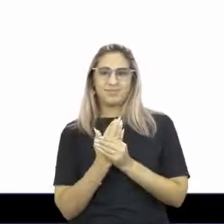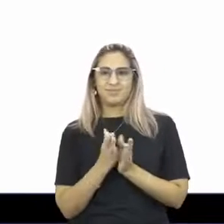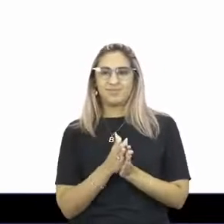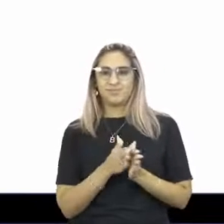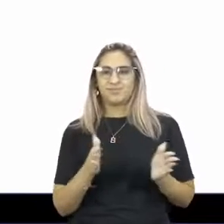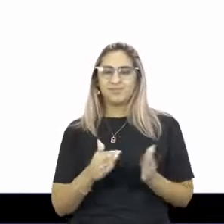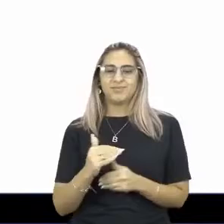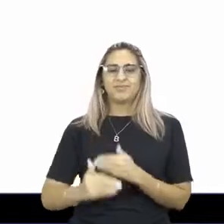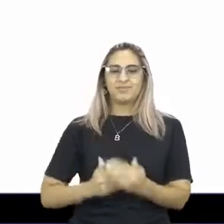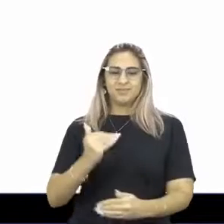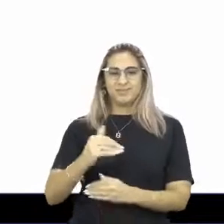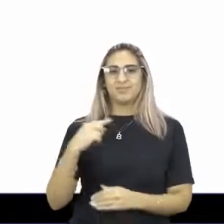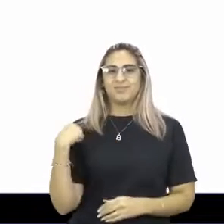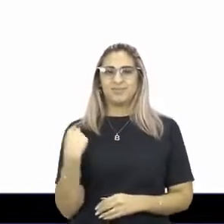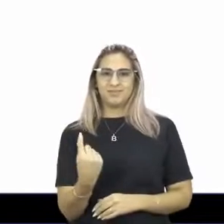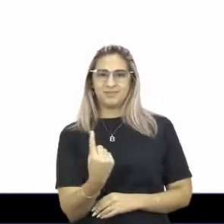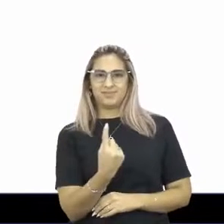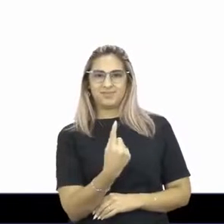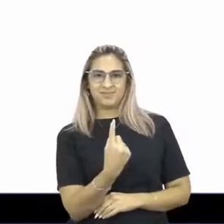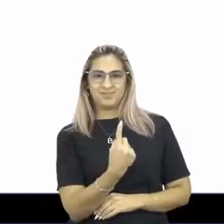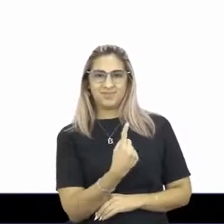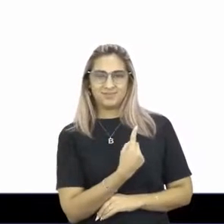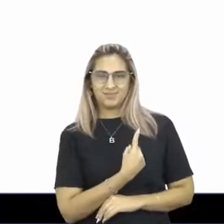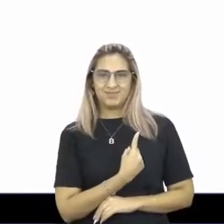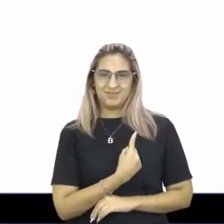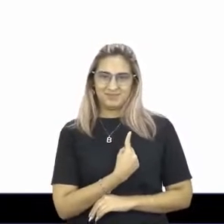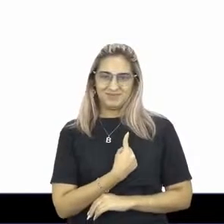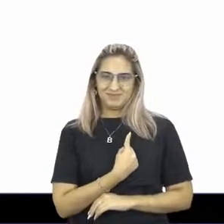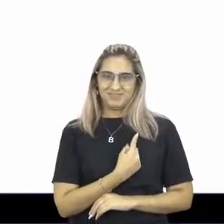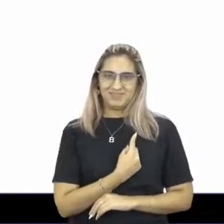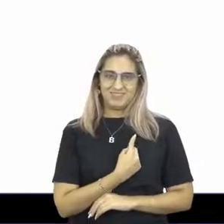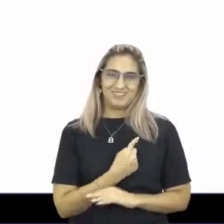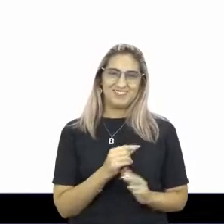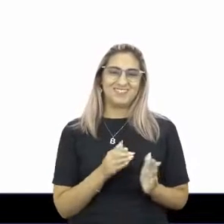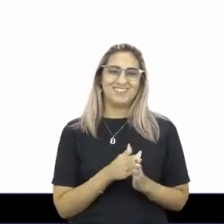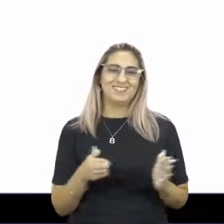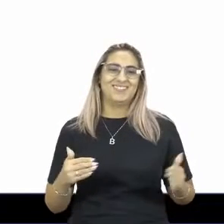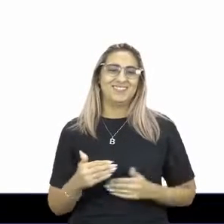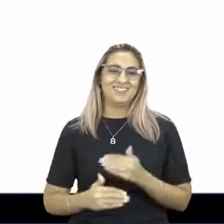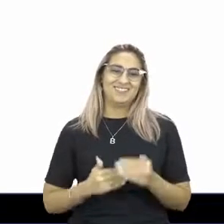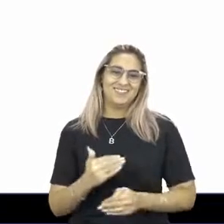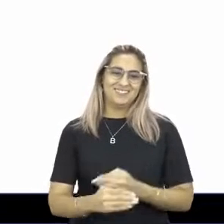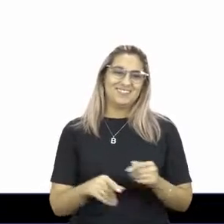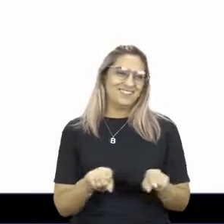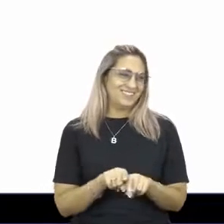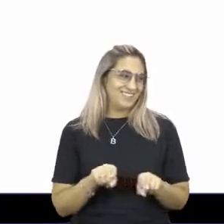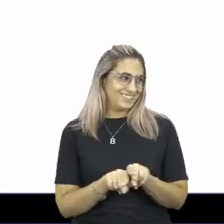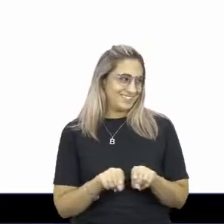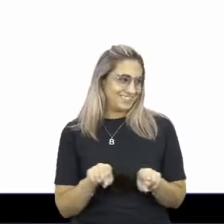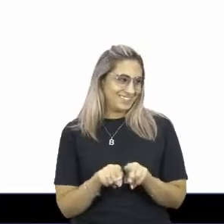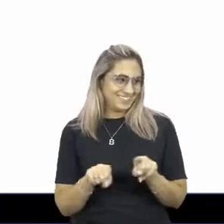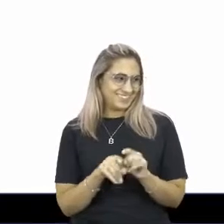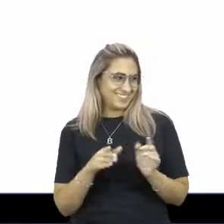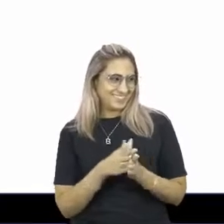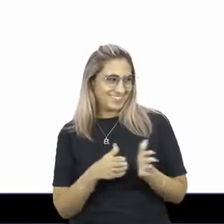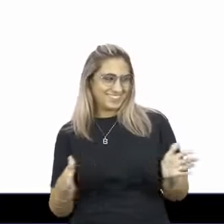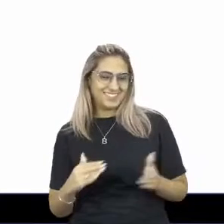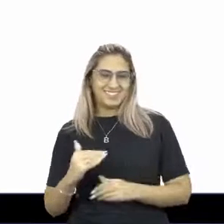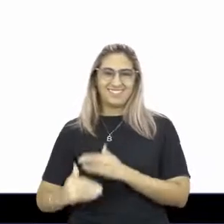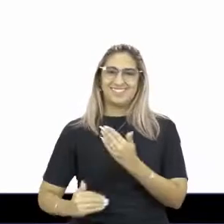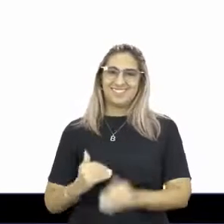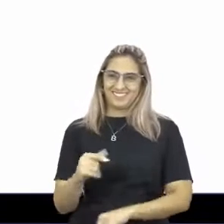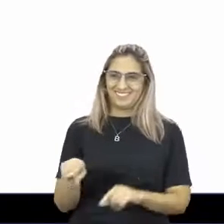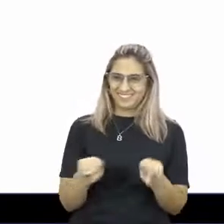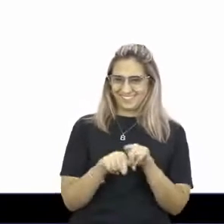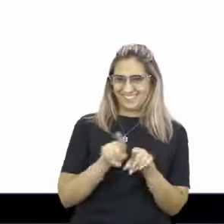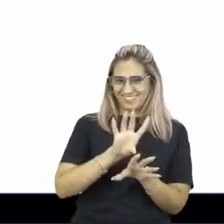os arquivos que ele precisa em um único PDF, tá? E aí, ele anexa esse arquivo aqui, certo? Então, ele